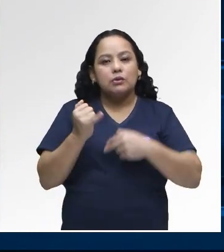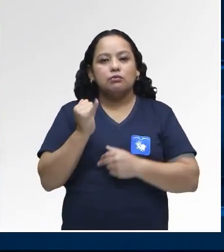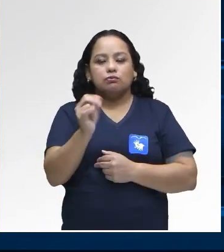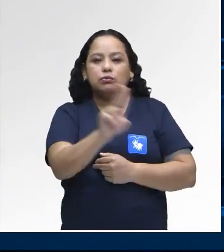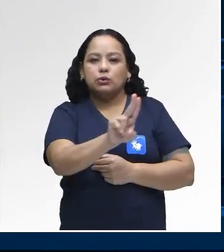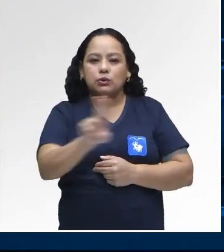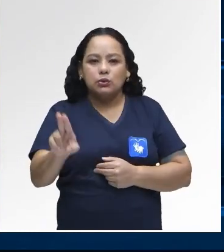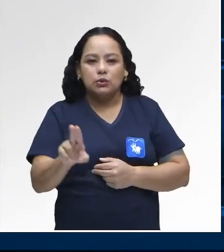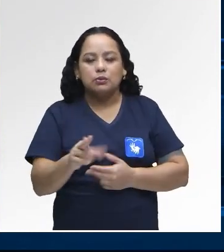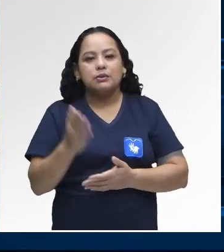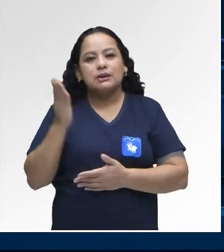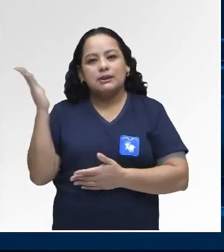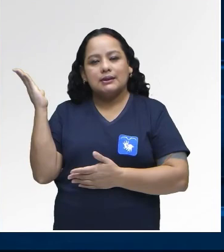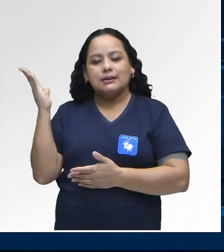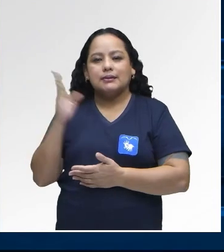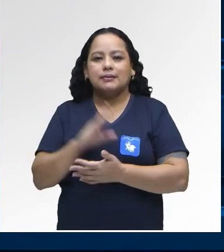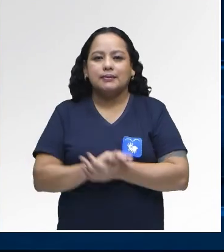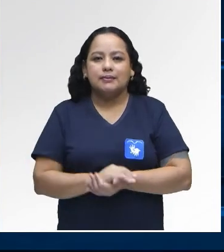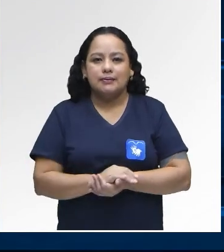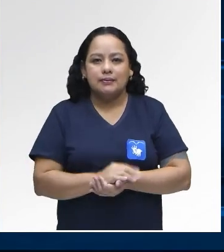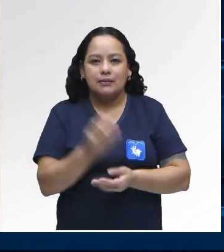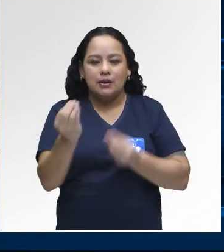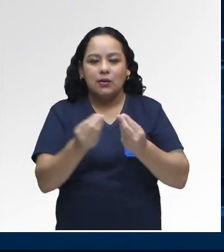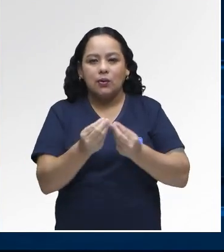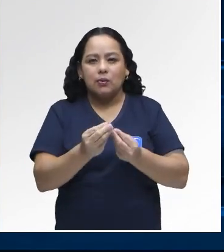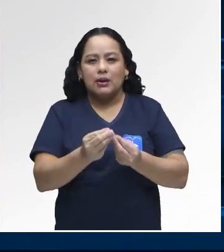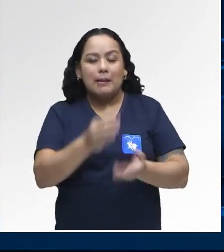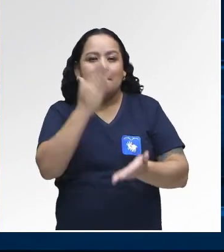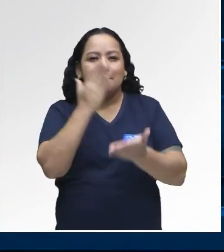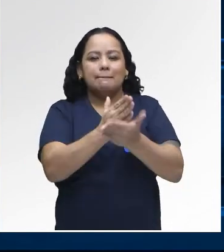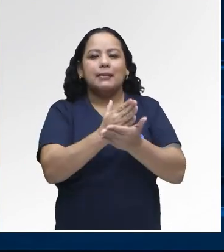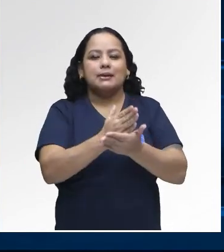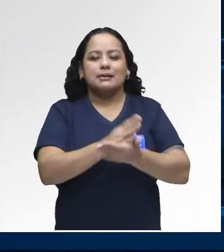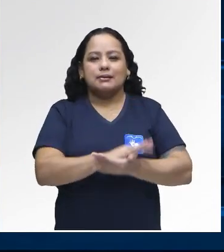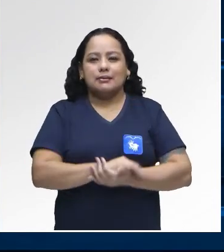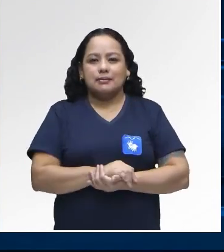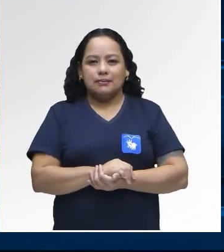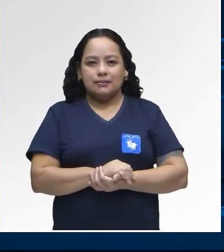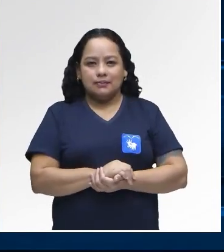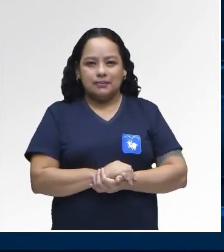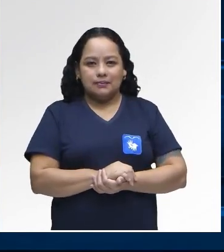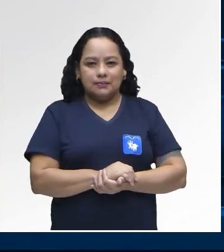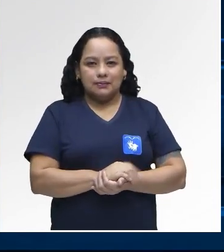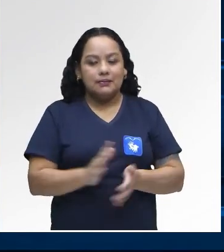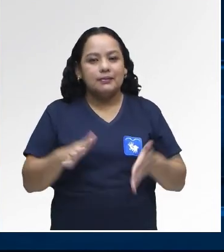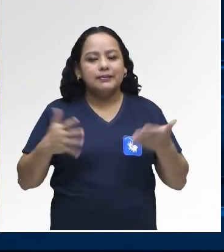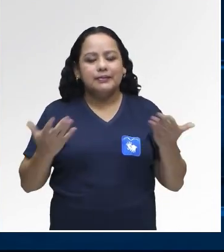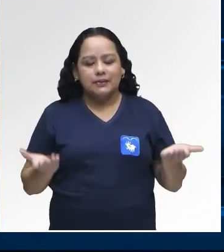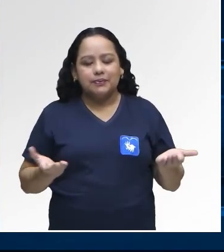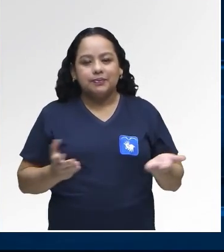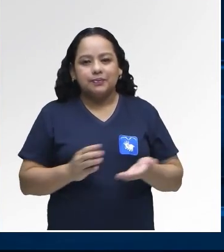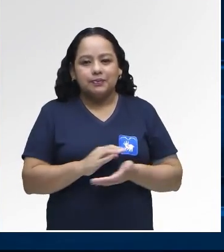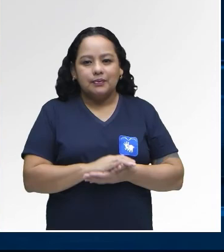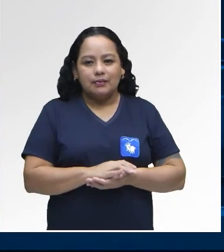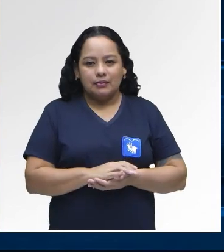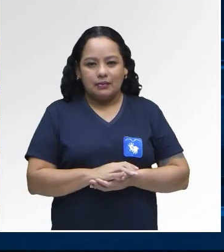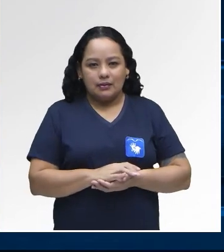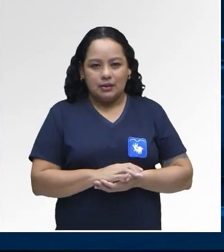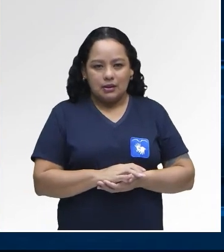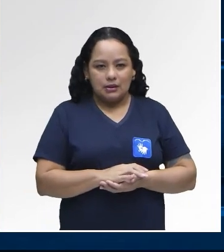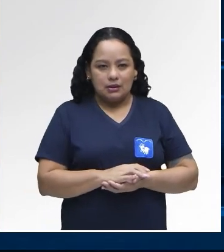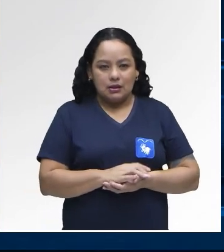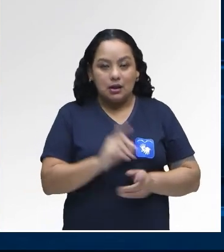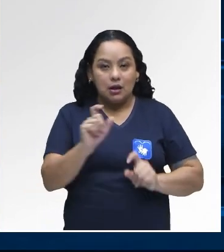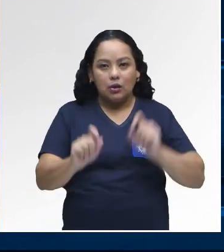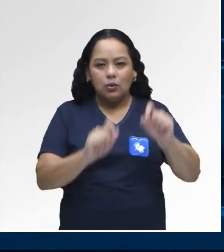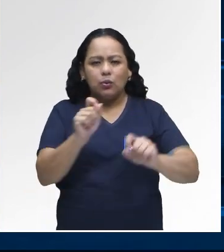de abstinência, quando ela se abstém da droga. E aí, o que a